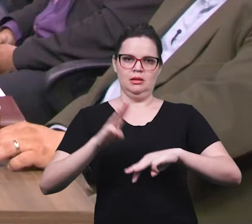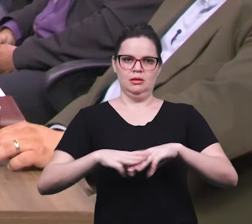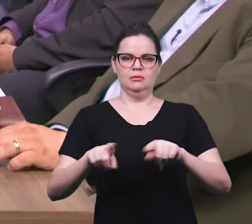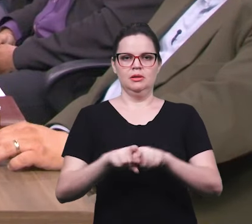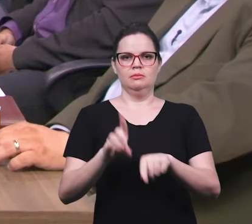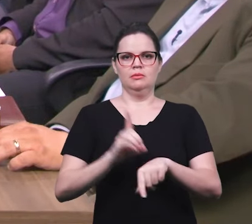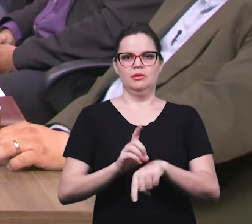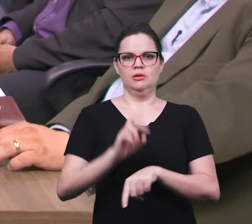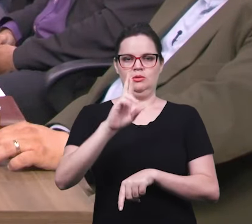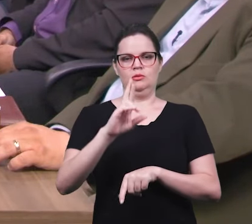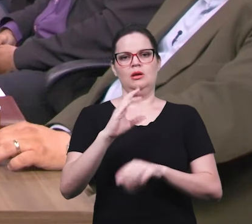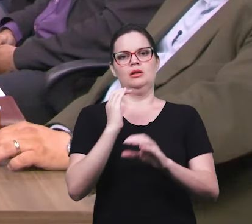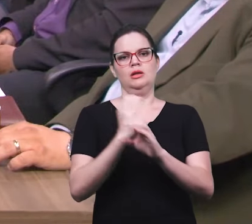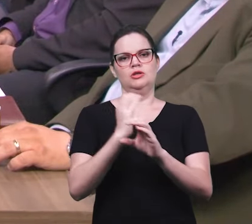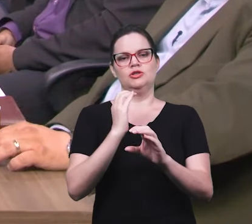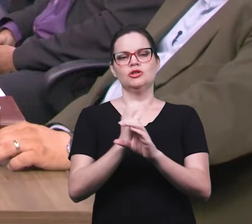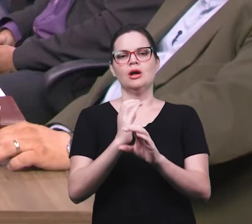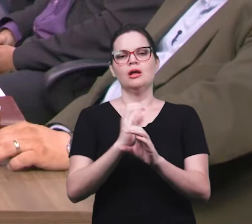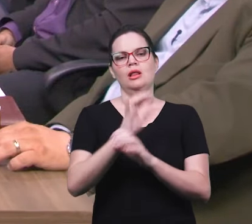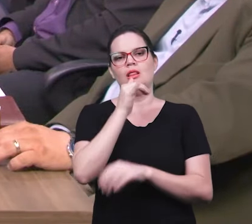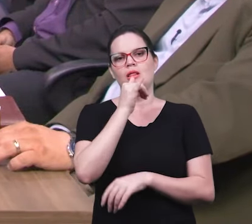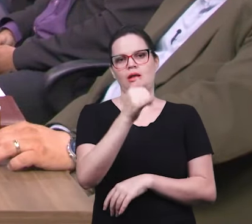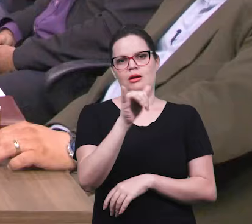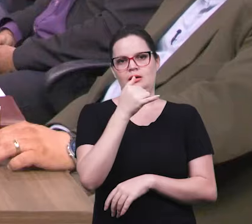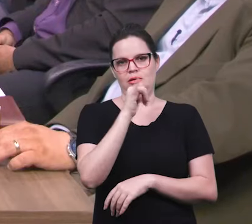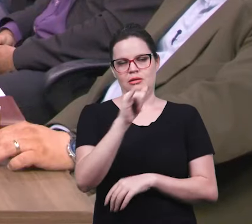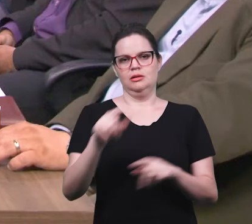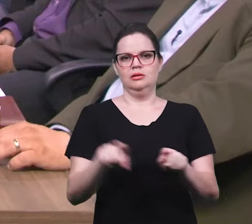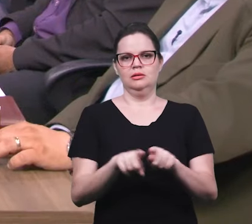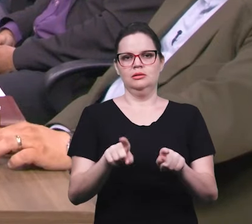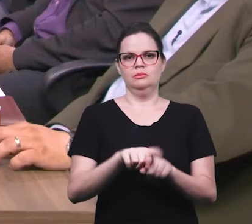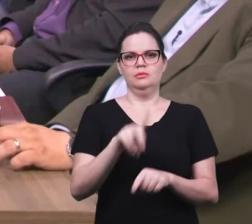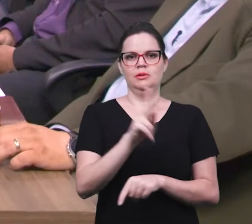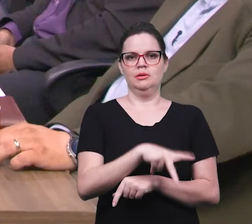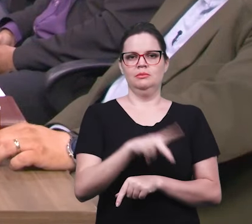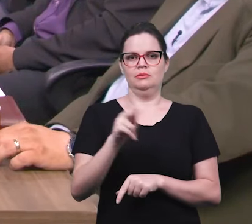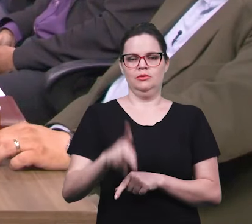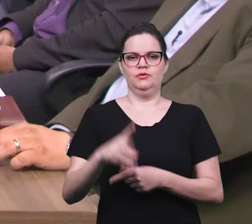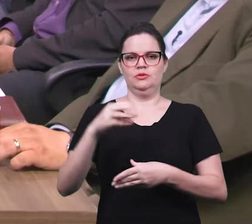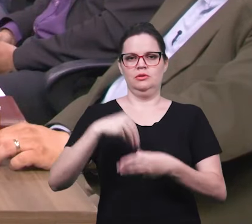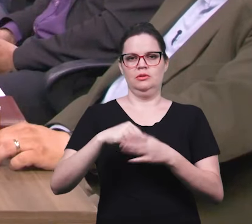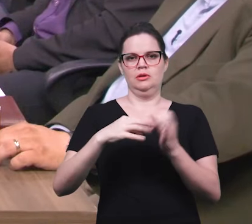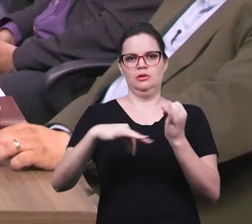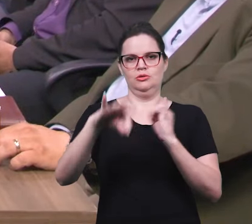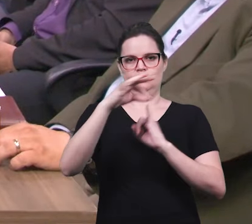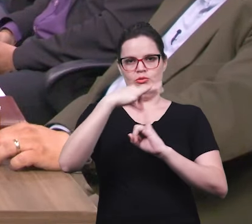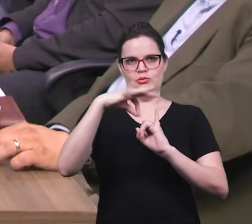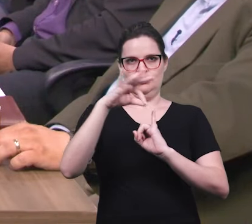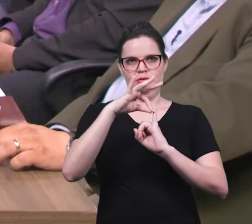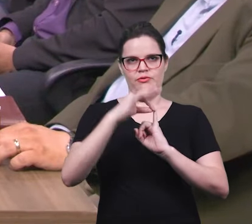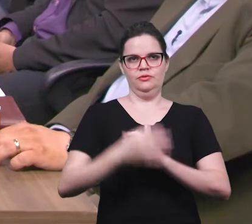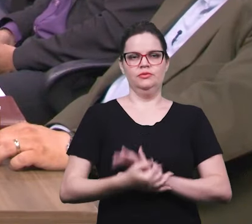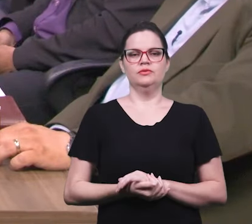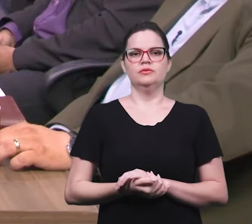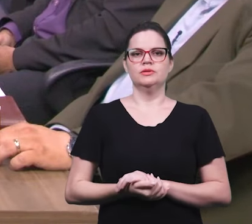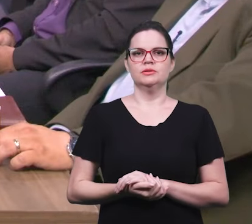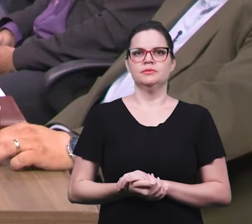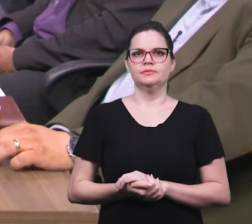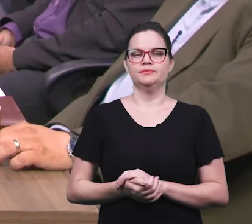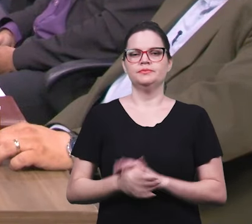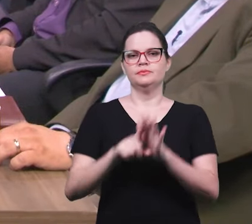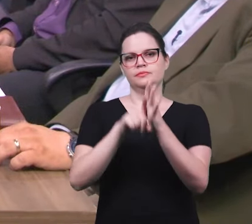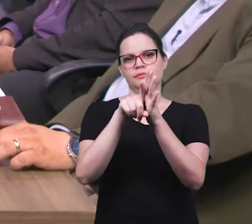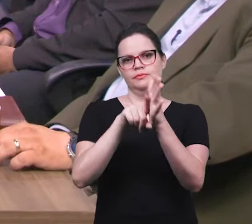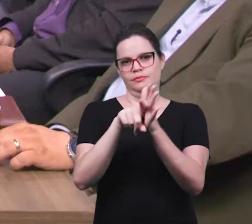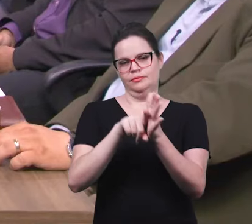doutorado em engenharia elétrica e é professor D4-3 do Instituto Federal do Espírito Santo no IFES. Linhas de